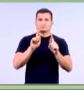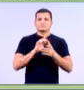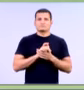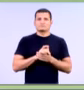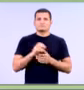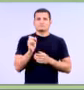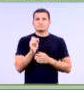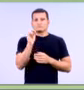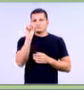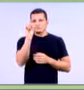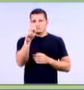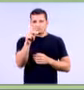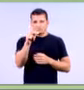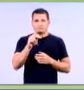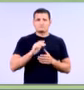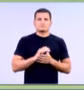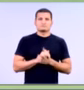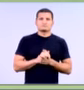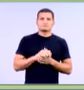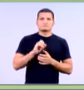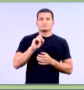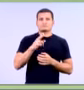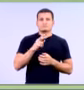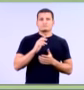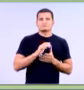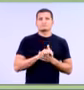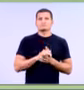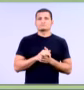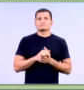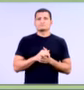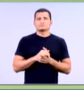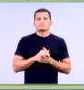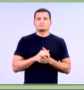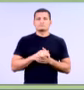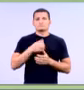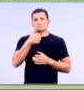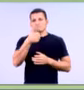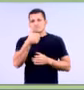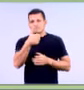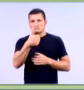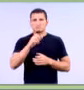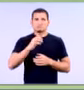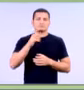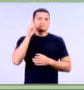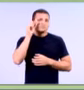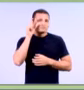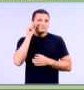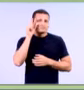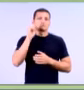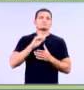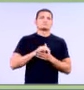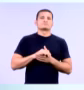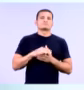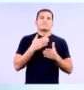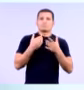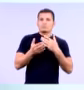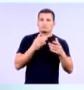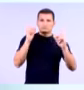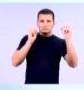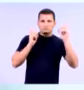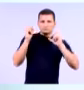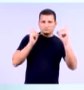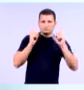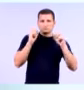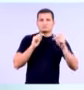ok, né? Apenas com um sinal de legal, um piscar de olho, qualquer uma expressão